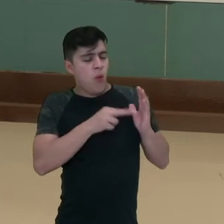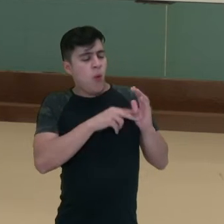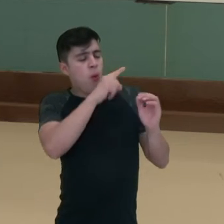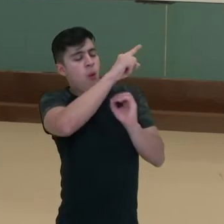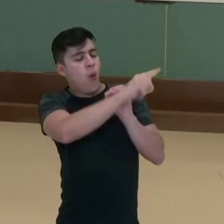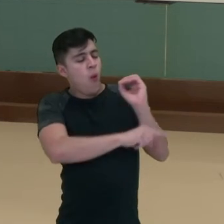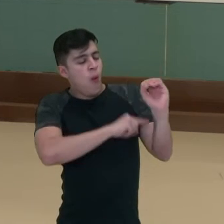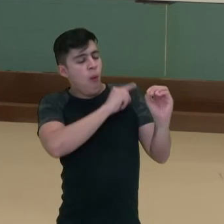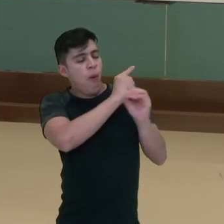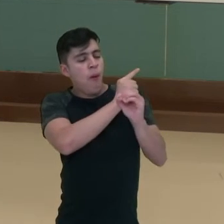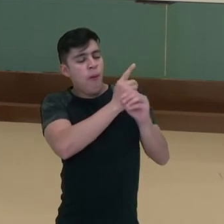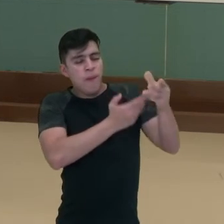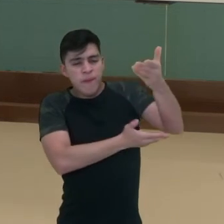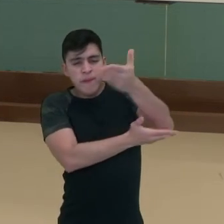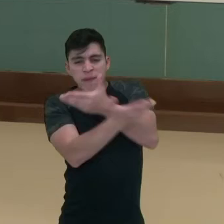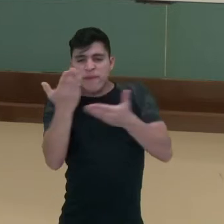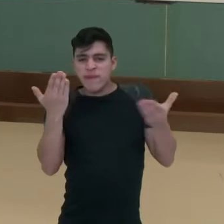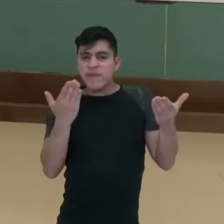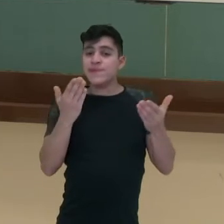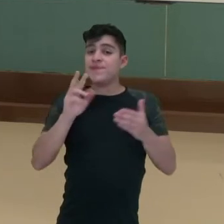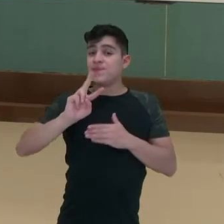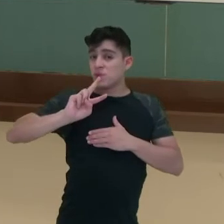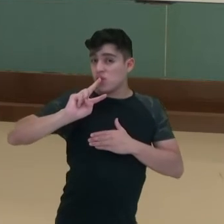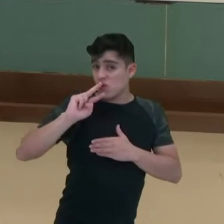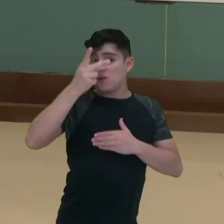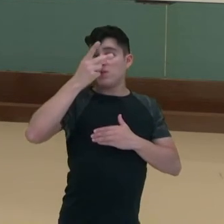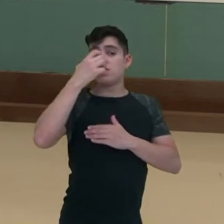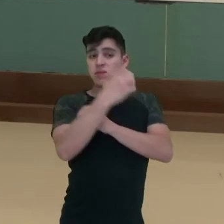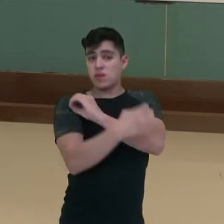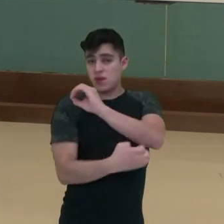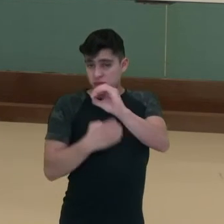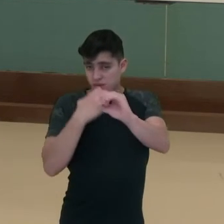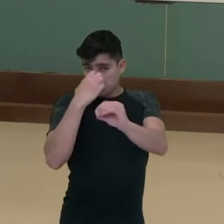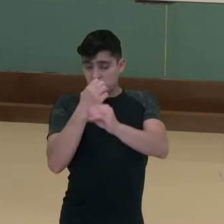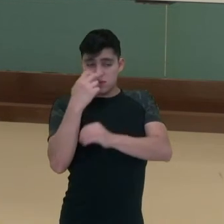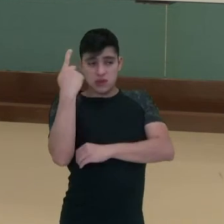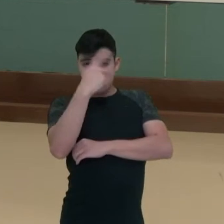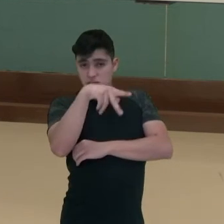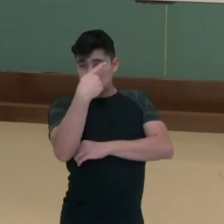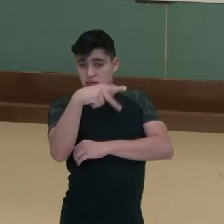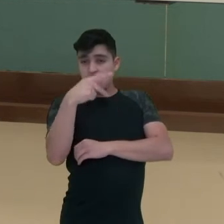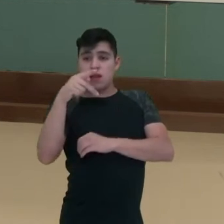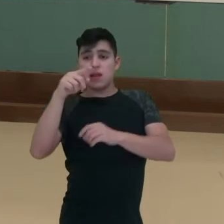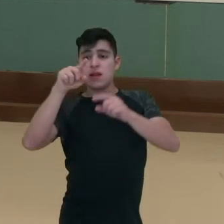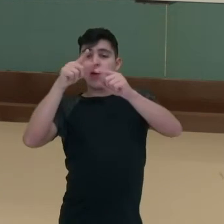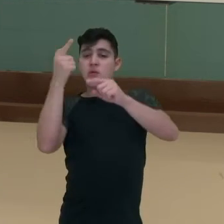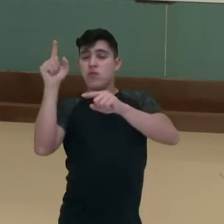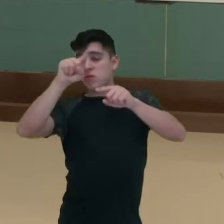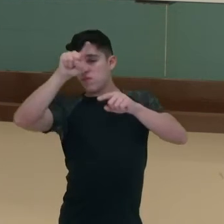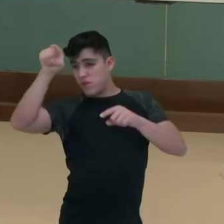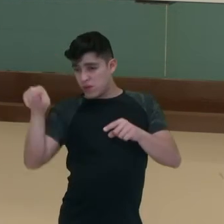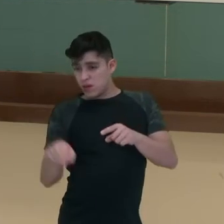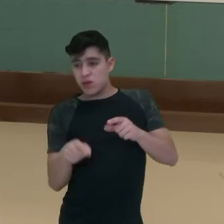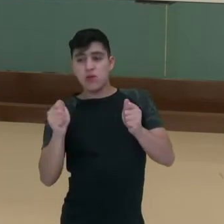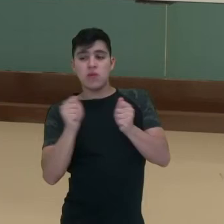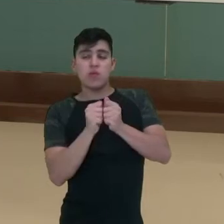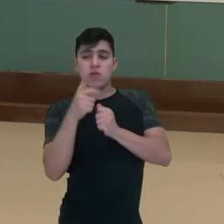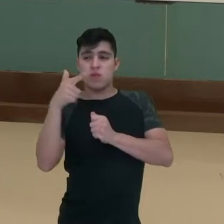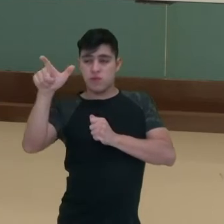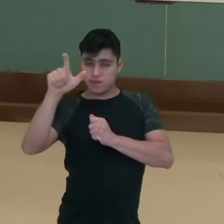átomo compartilhou, então, 2 elétrons da sua camada de valência com outro